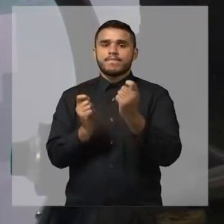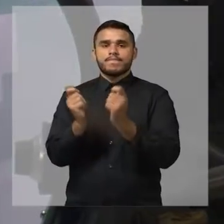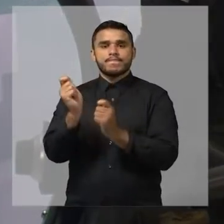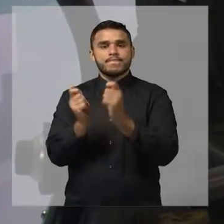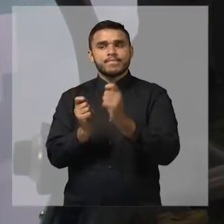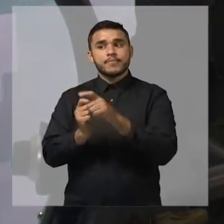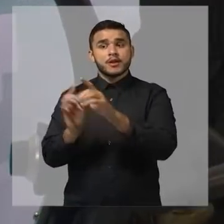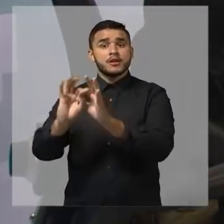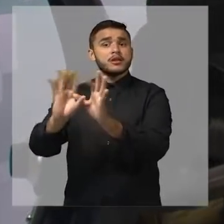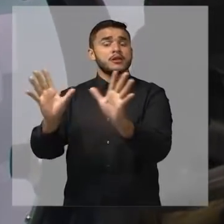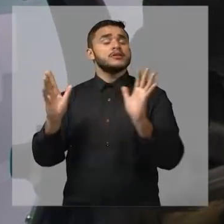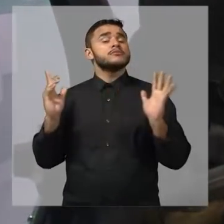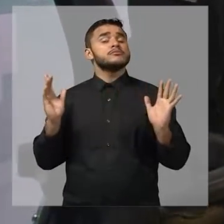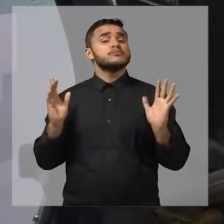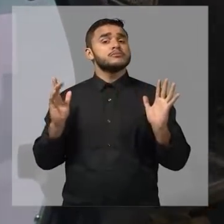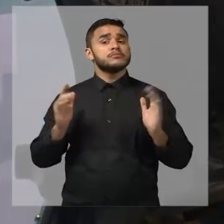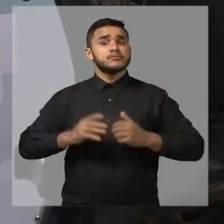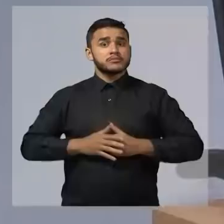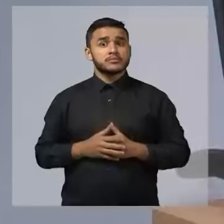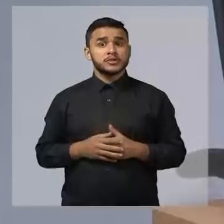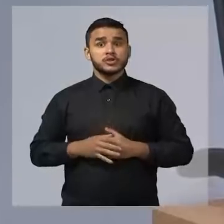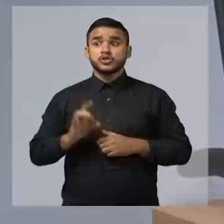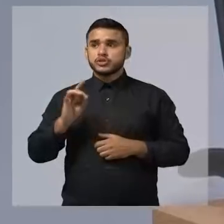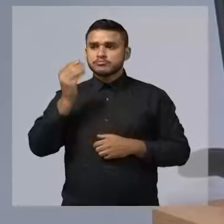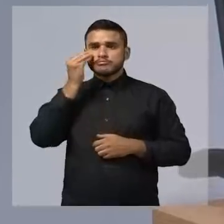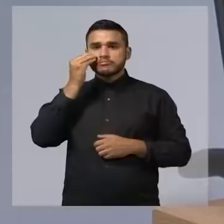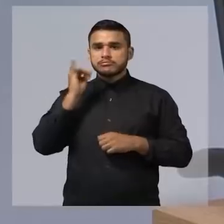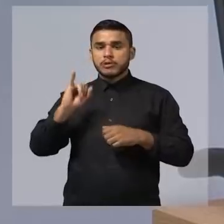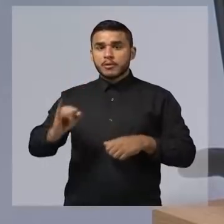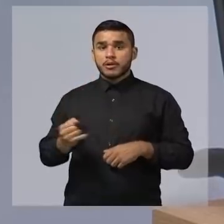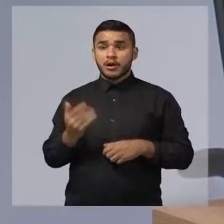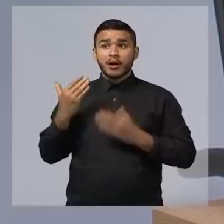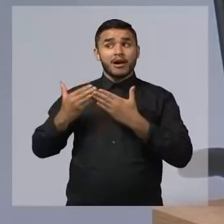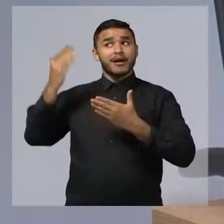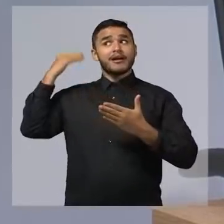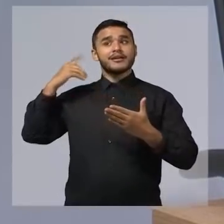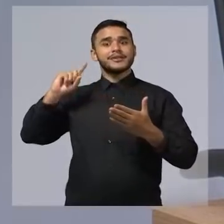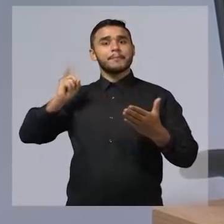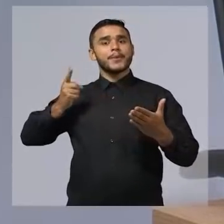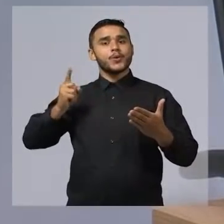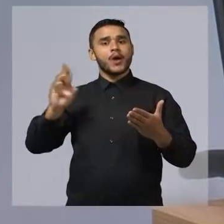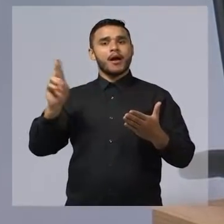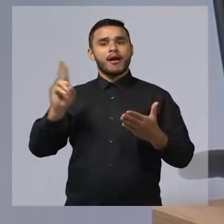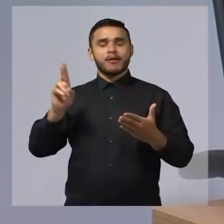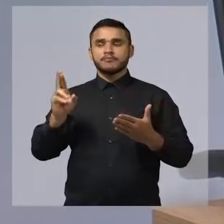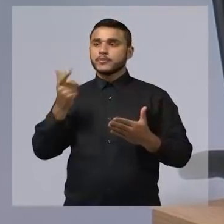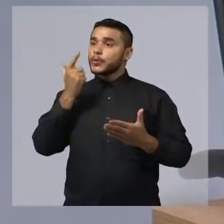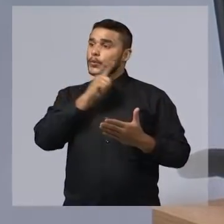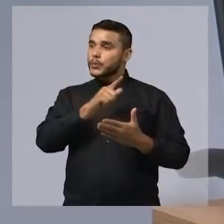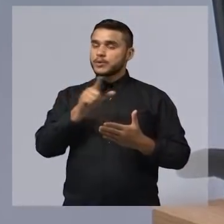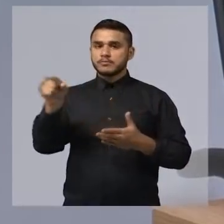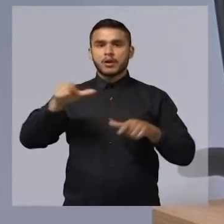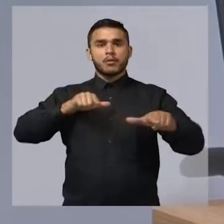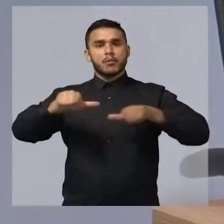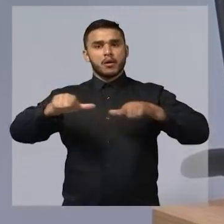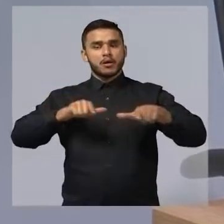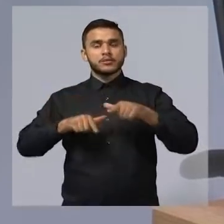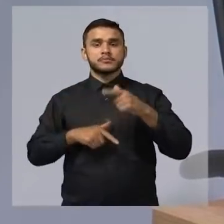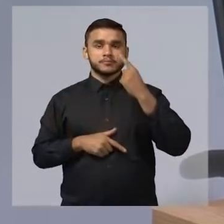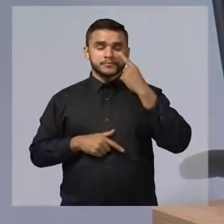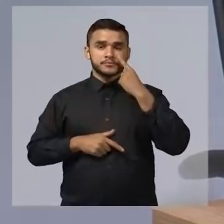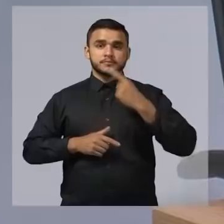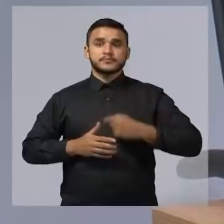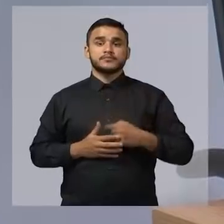vou economizar. Só dando condições. E gastei R$1.000 para dar essas condições. Ele vai dar um retorno social. E ainda acaba o preconceito. Agora, e eu ainda mostro